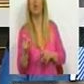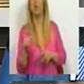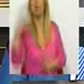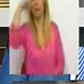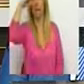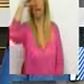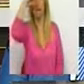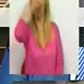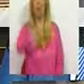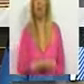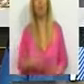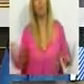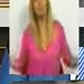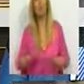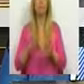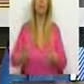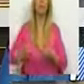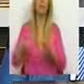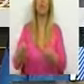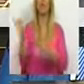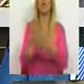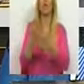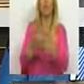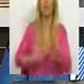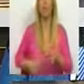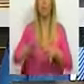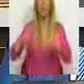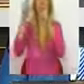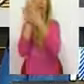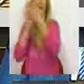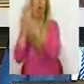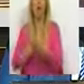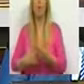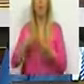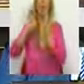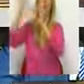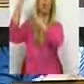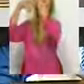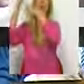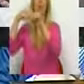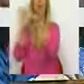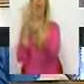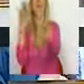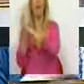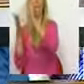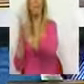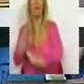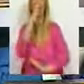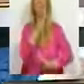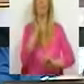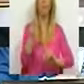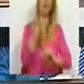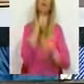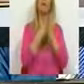crescimento económico, ao investimento, às exportações, ao emprego, na aplicação de medidas que